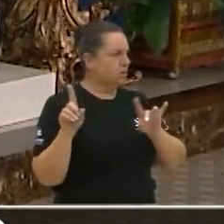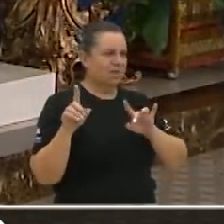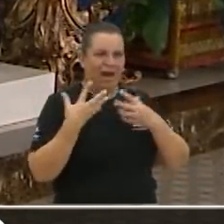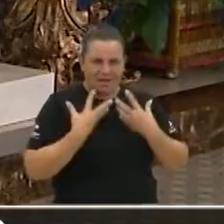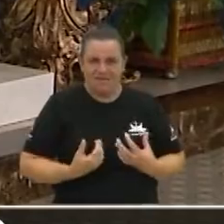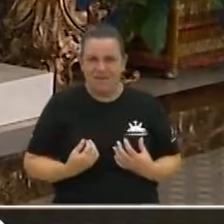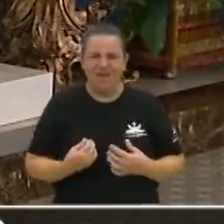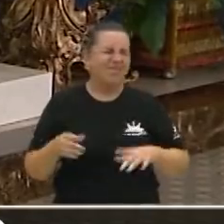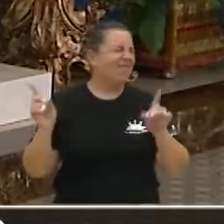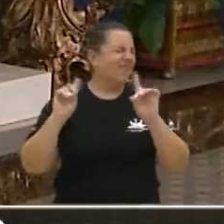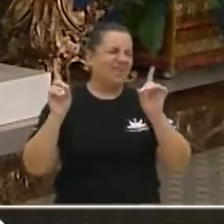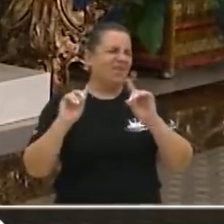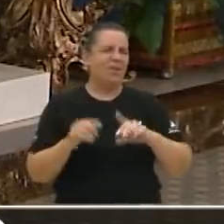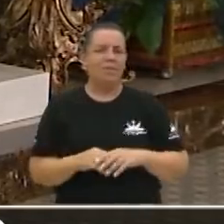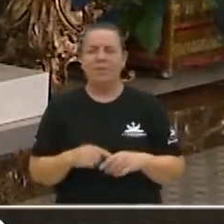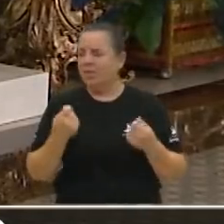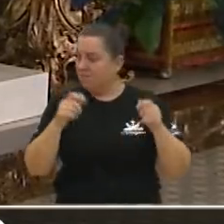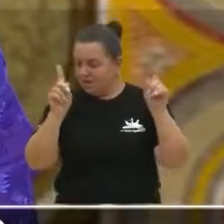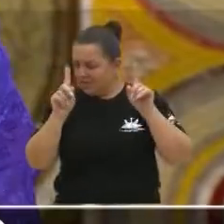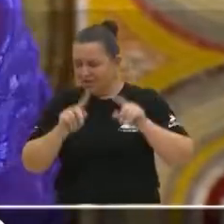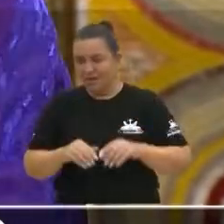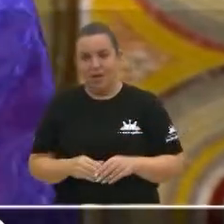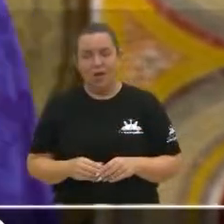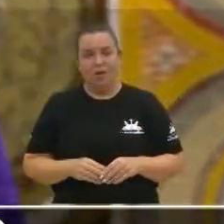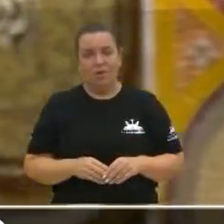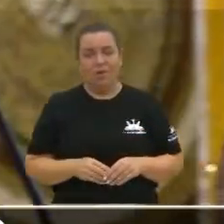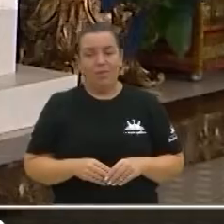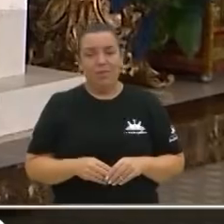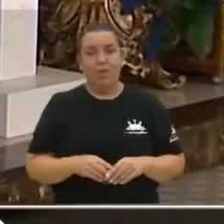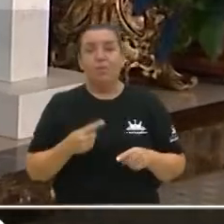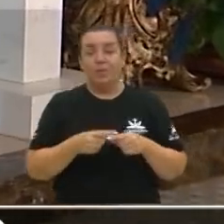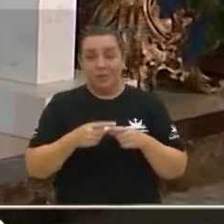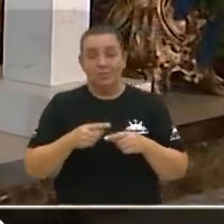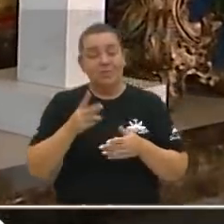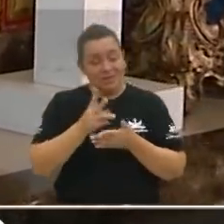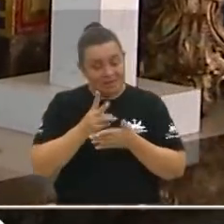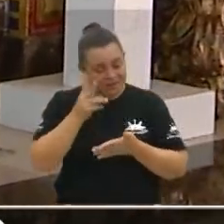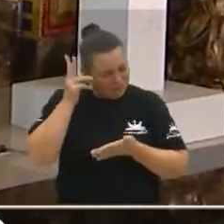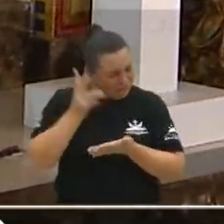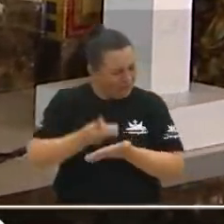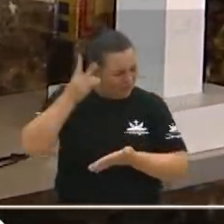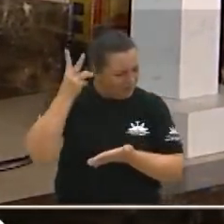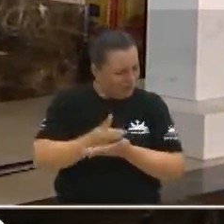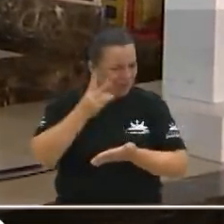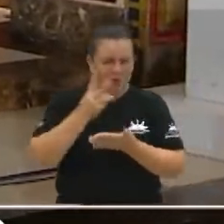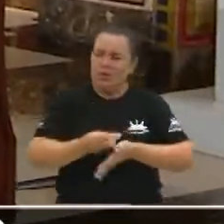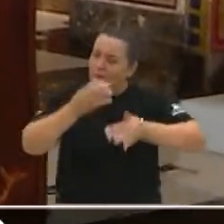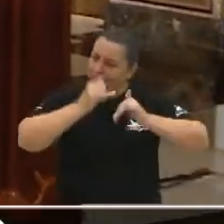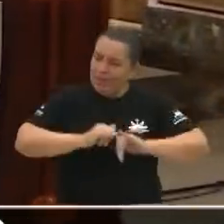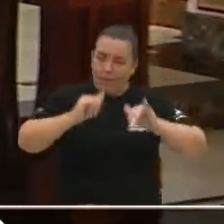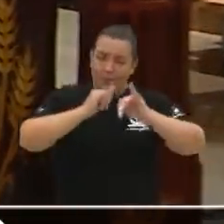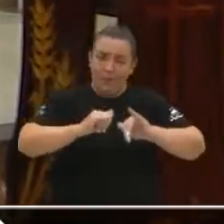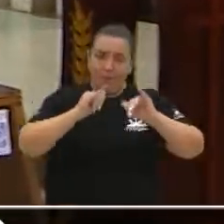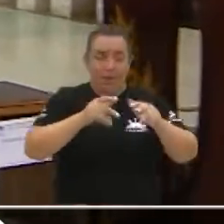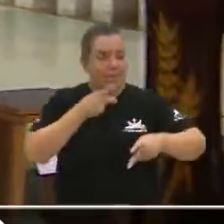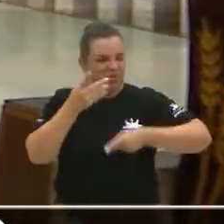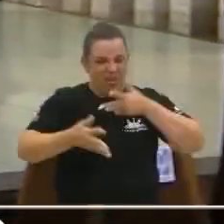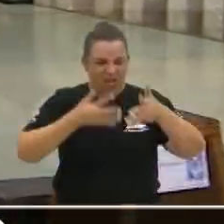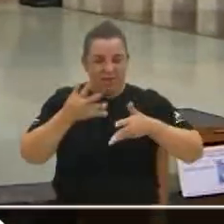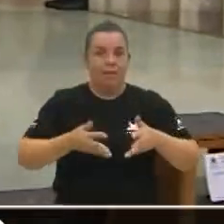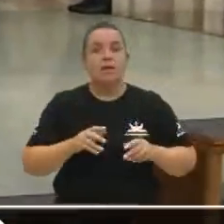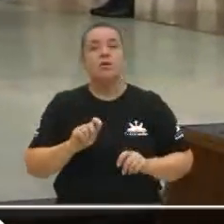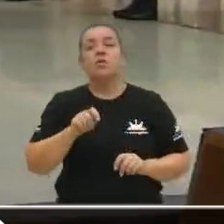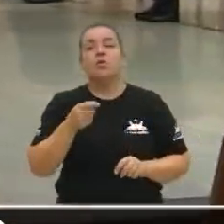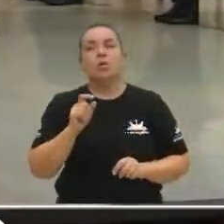cansar o vídeo baby cansar de pregar de falar eu acredito que